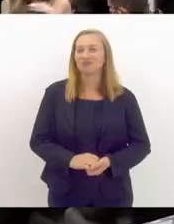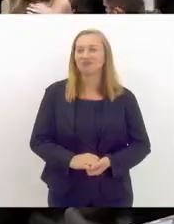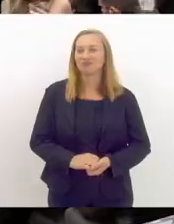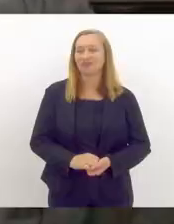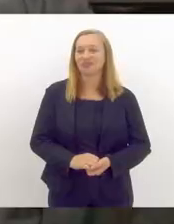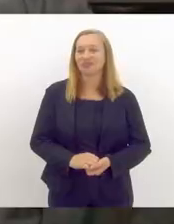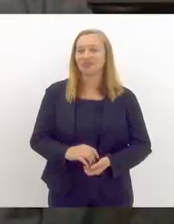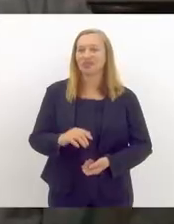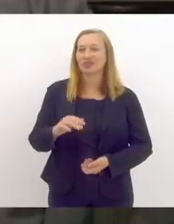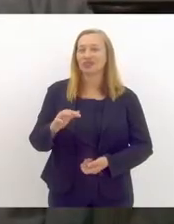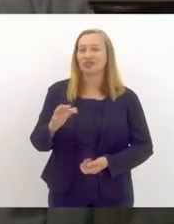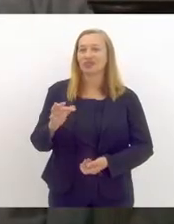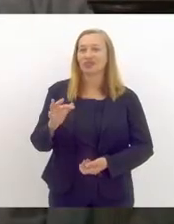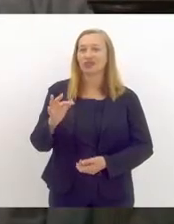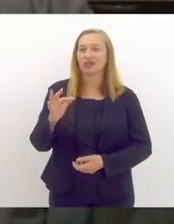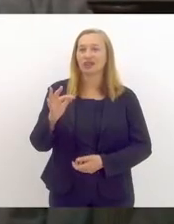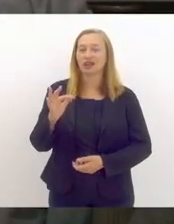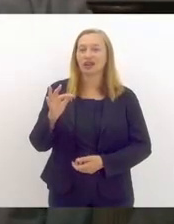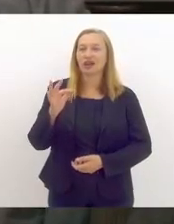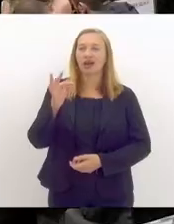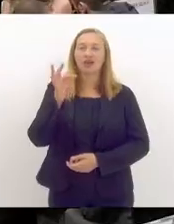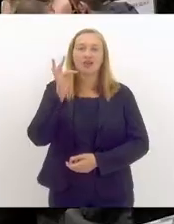Flávio Serafini.